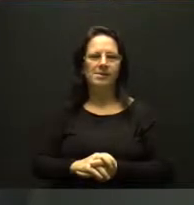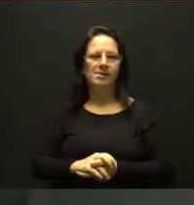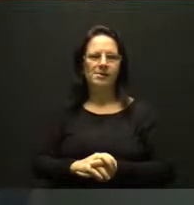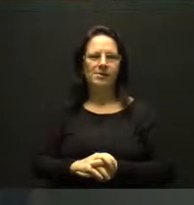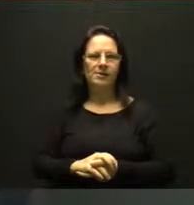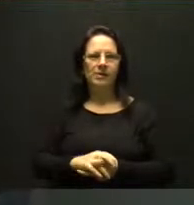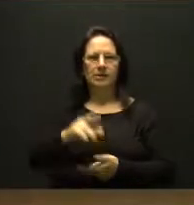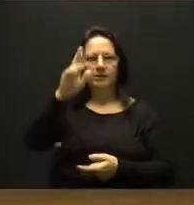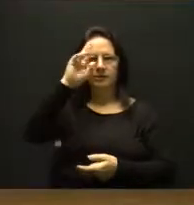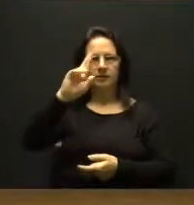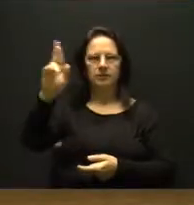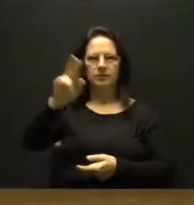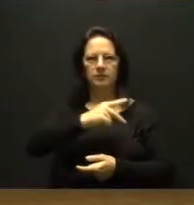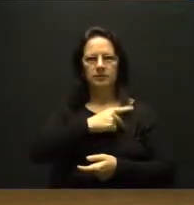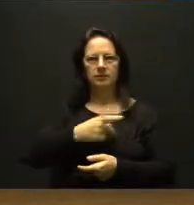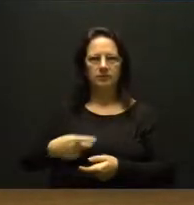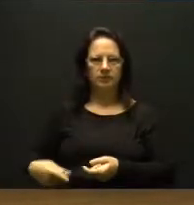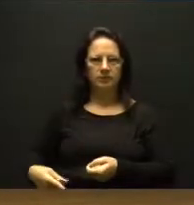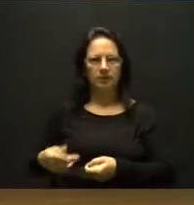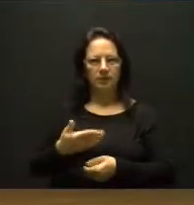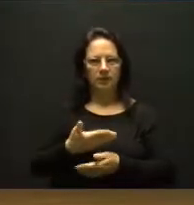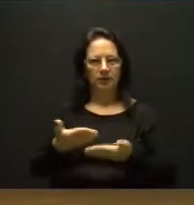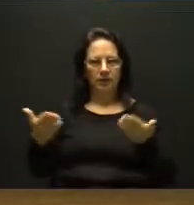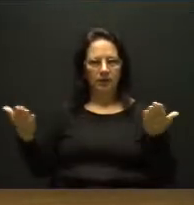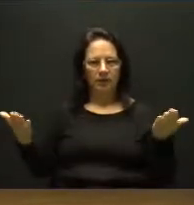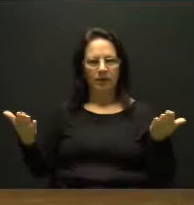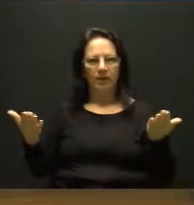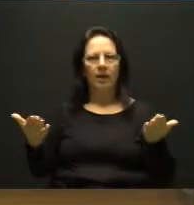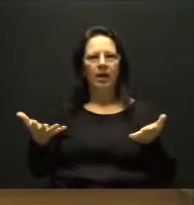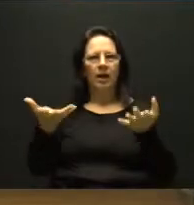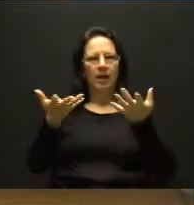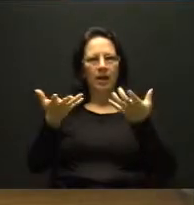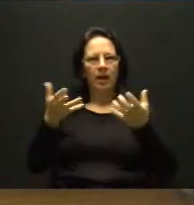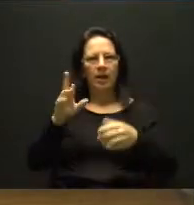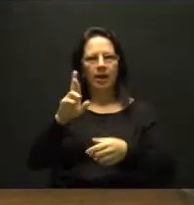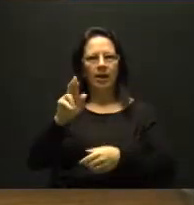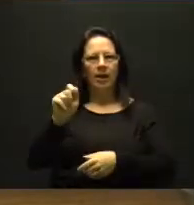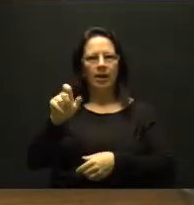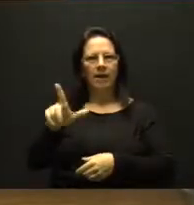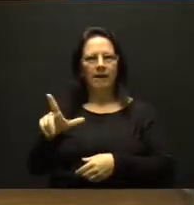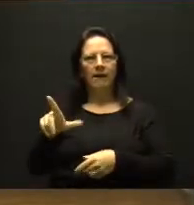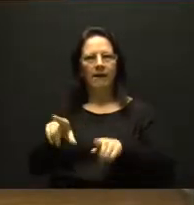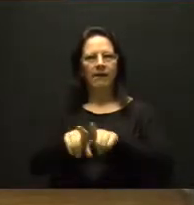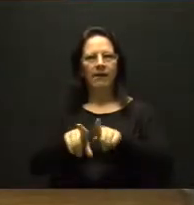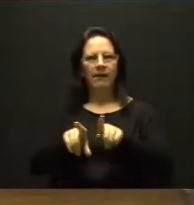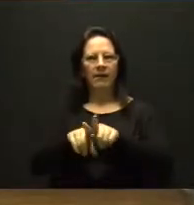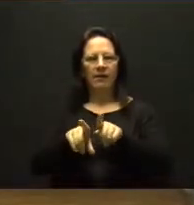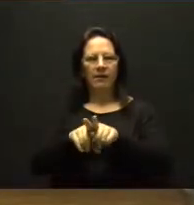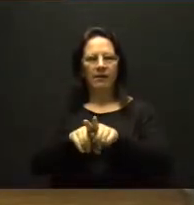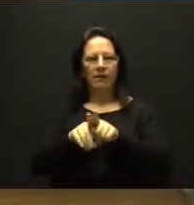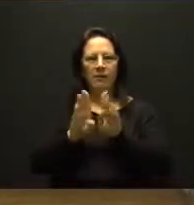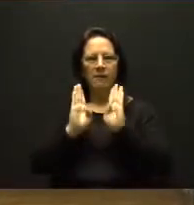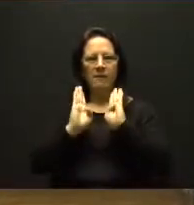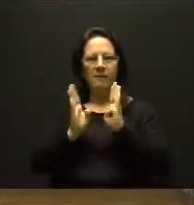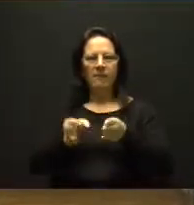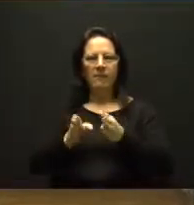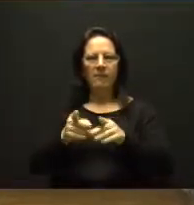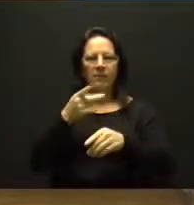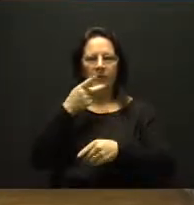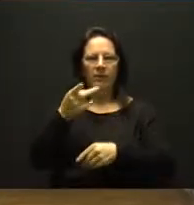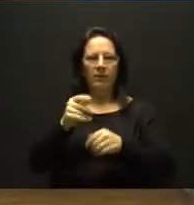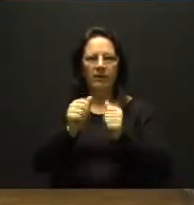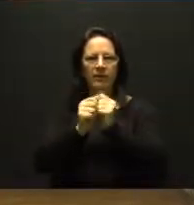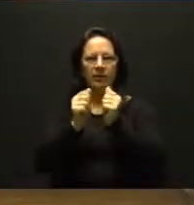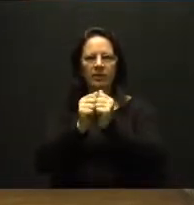o presidente vários vereadores era aqui rafael nadal rafael já fazer coro